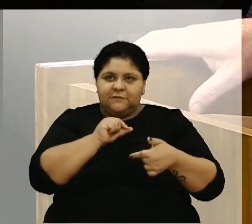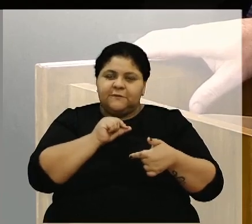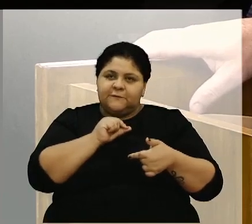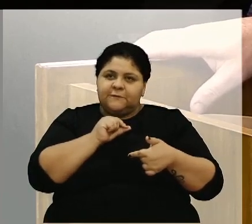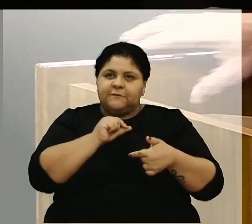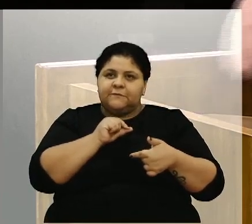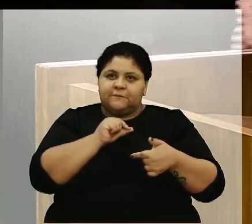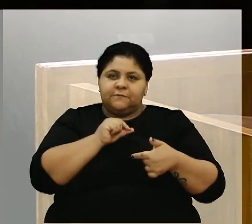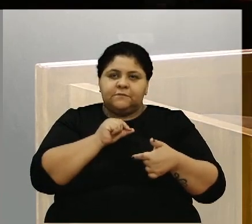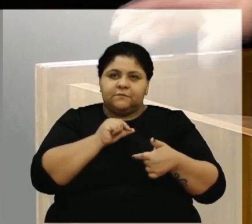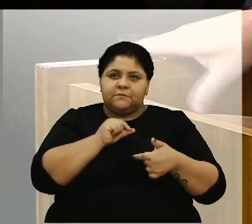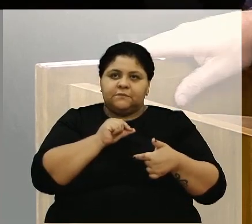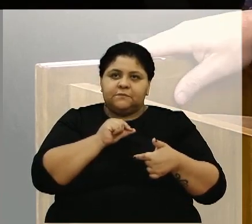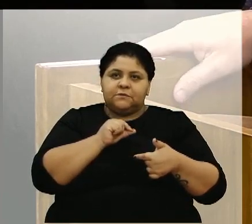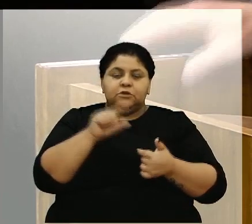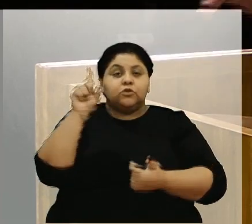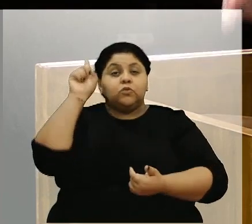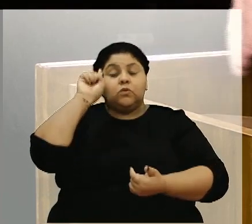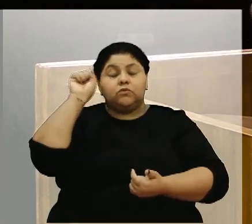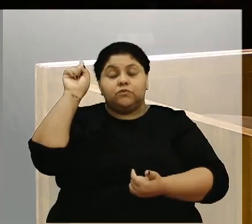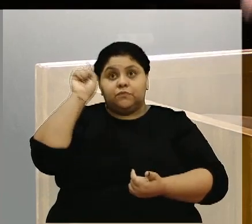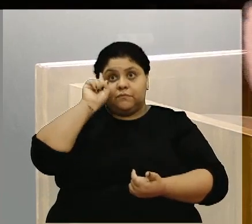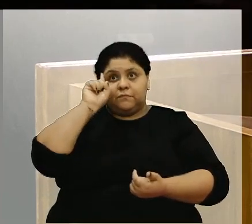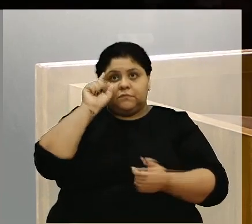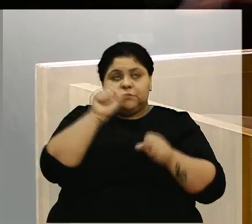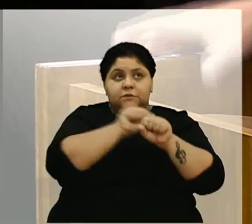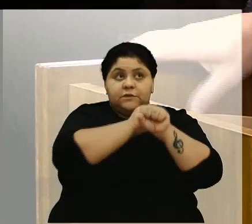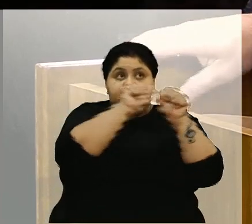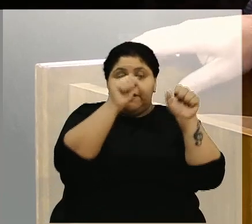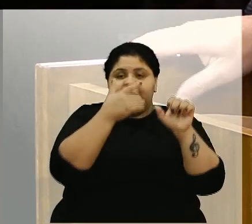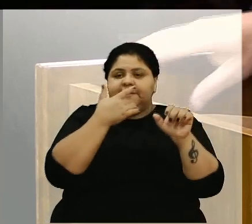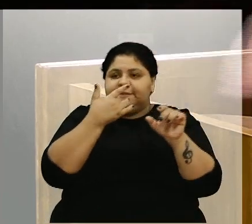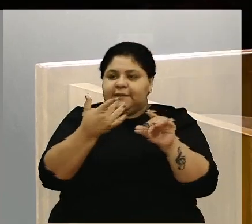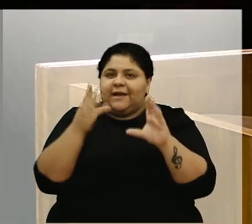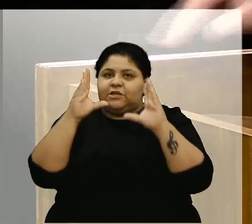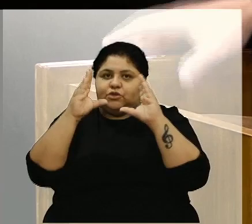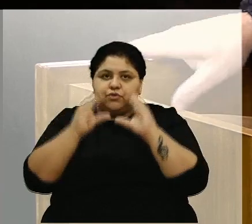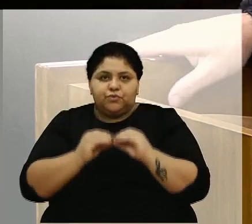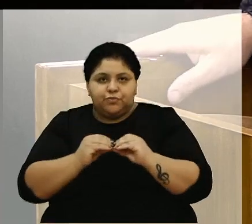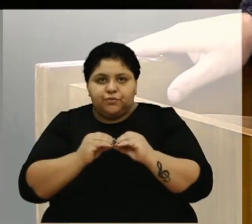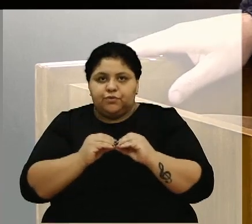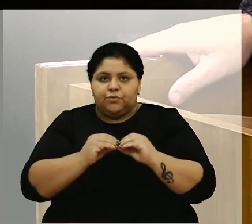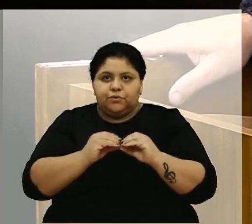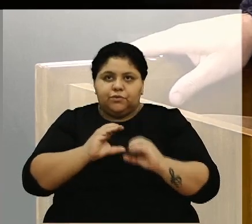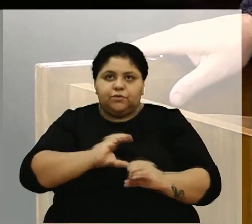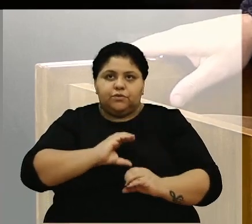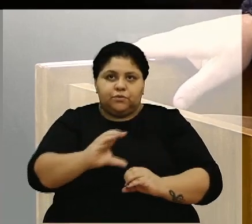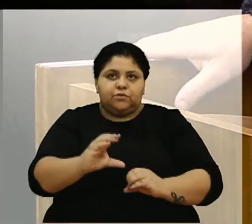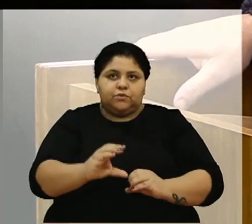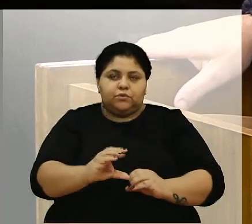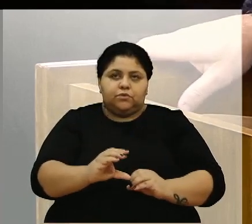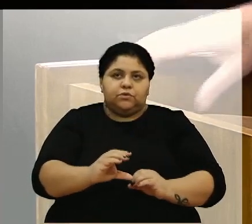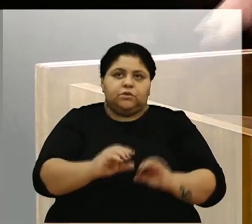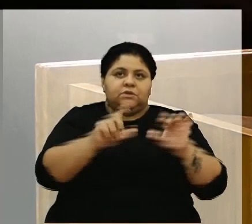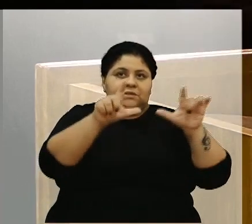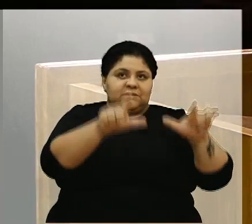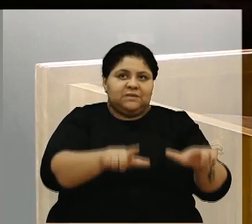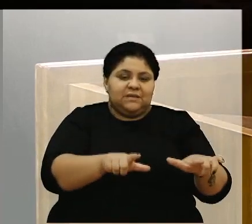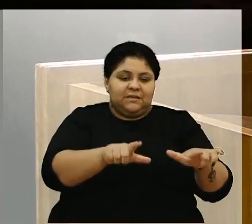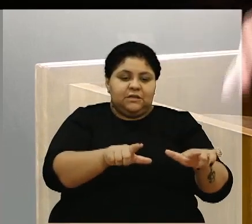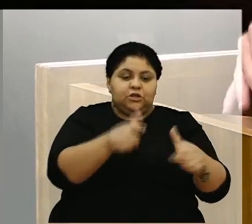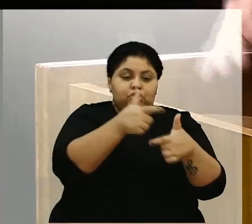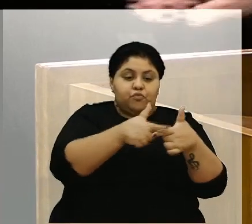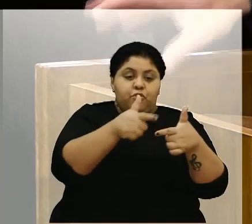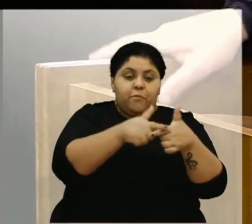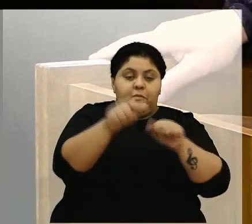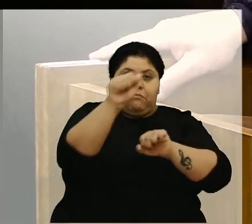tomar, dia a dia, de manhã, de tarde, à noite, comandando o comitê de crise, na questão